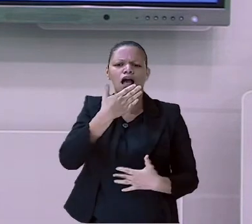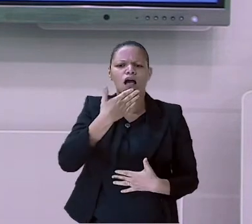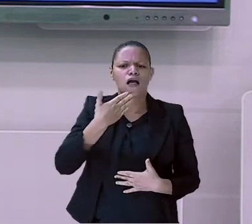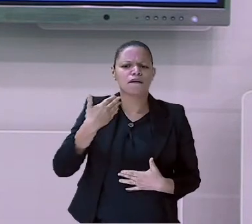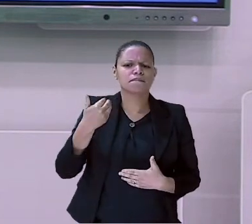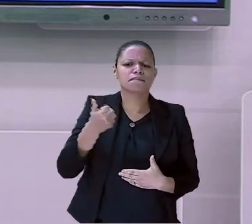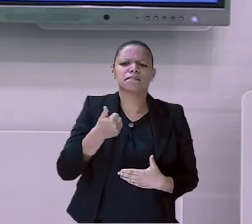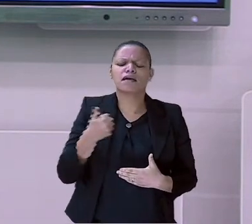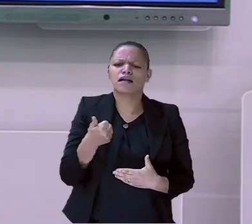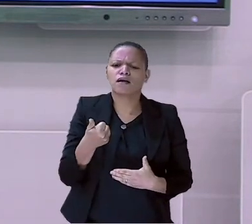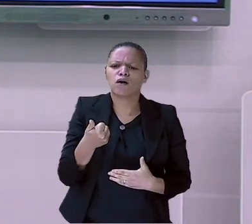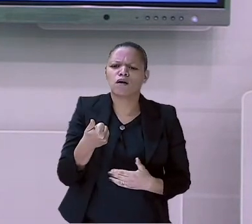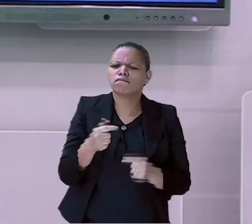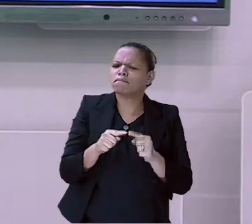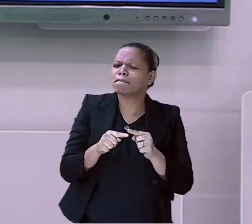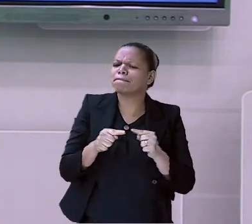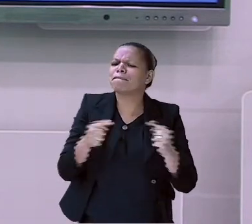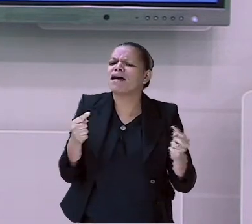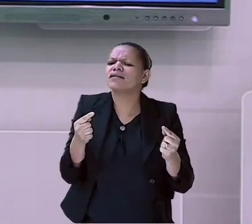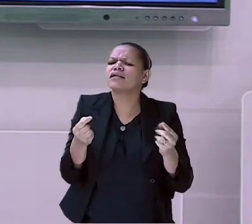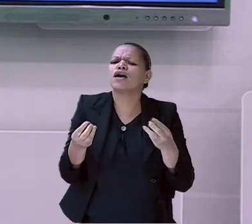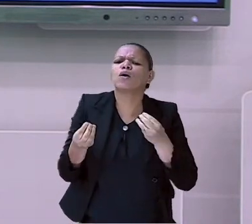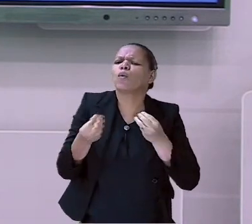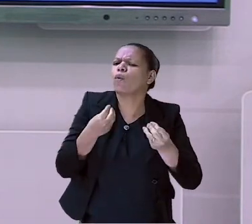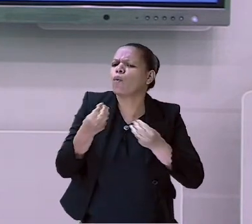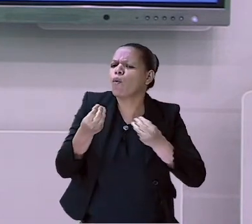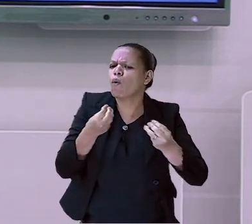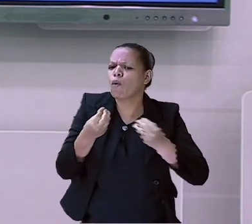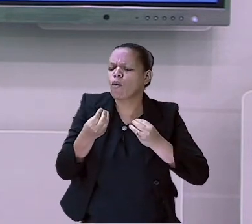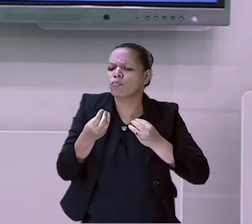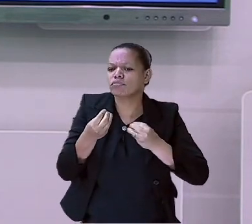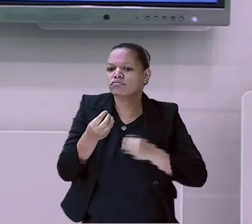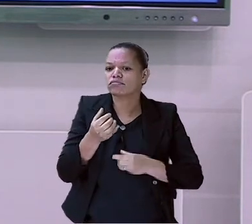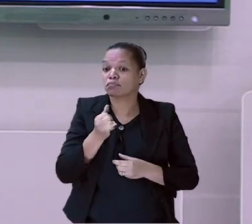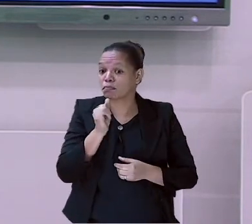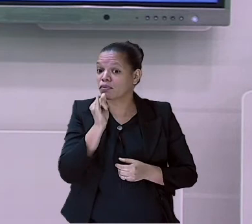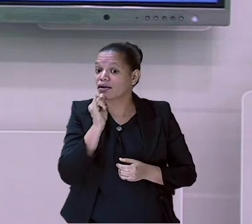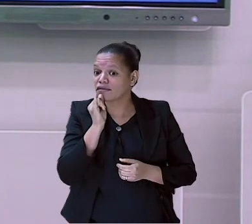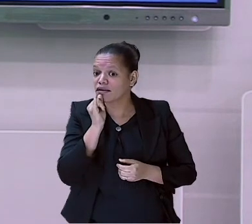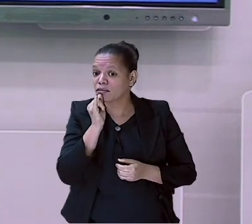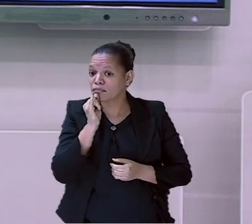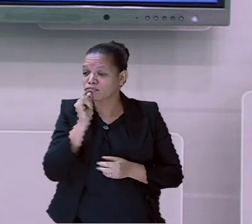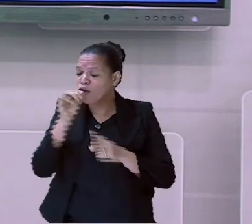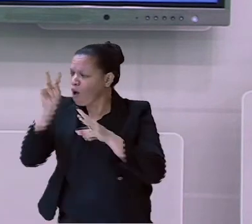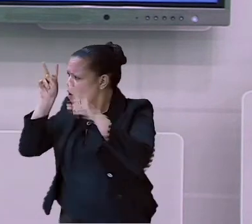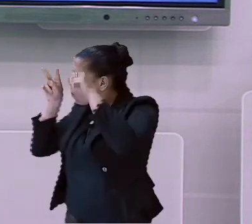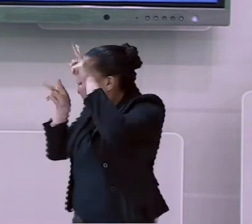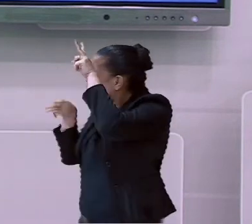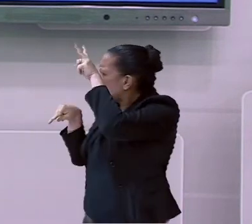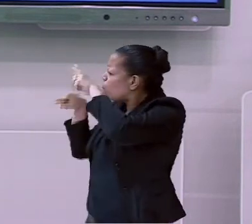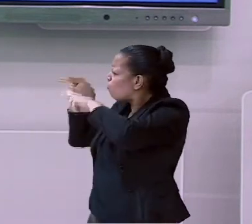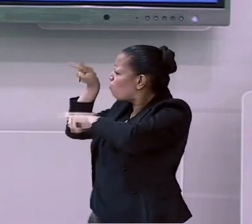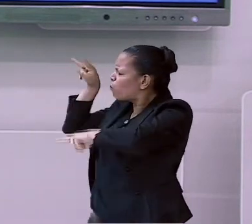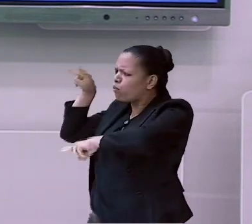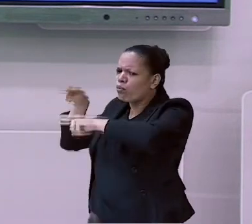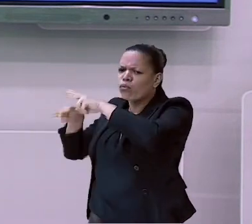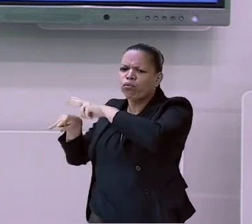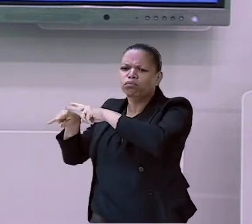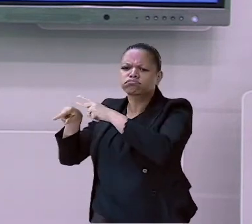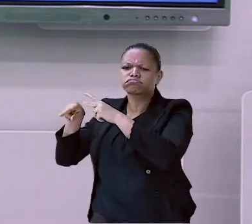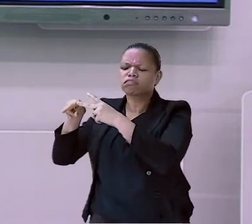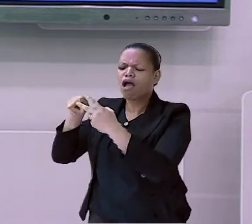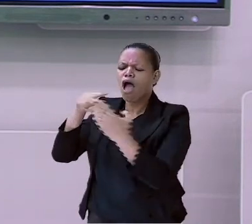você olhar lá no folheto da carne, só por olhar você consegue perceber qual que é a carne que está